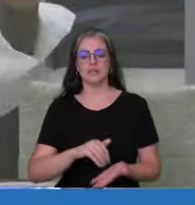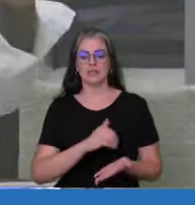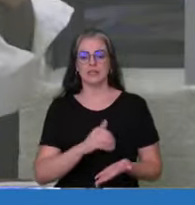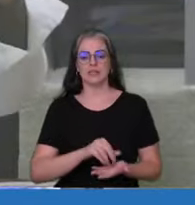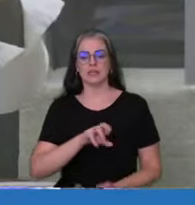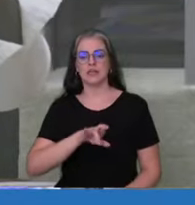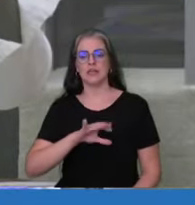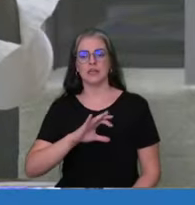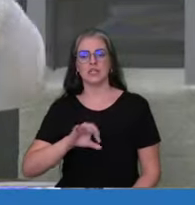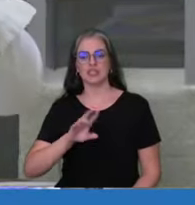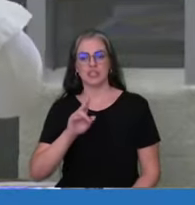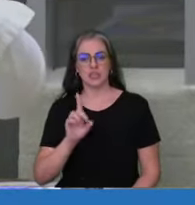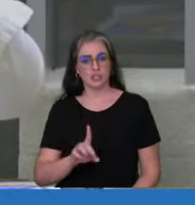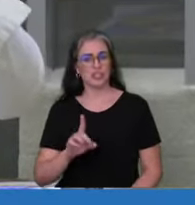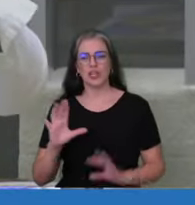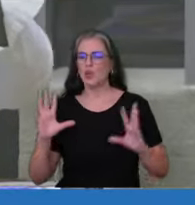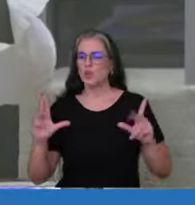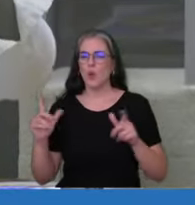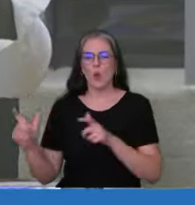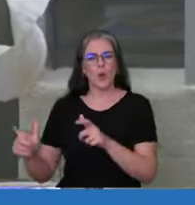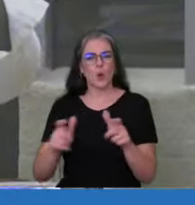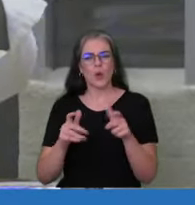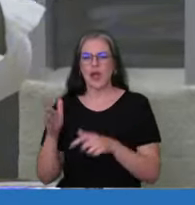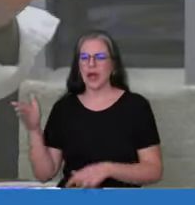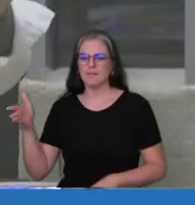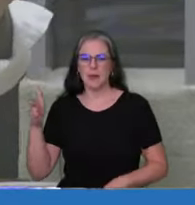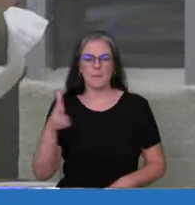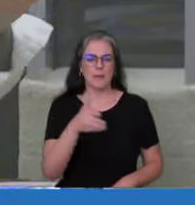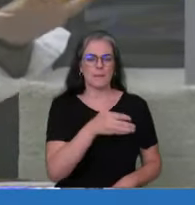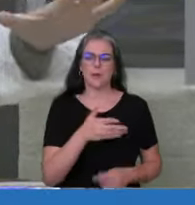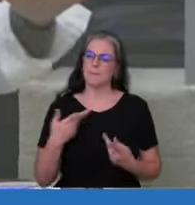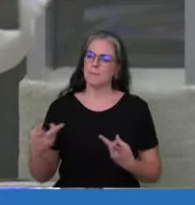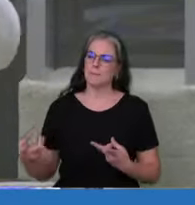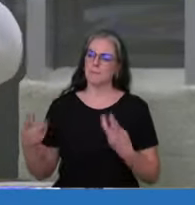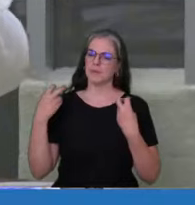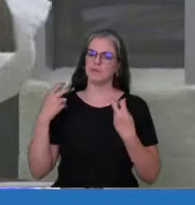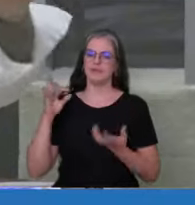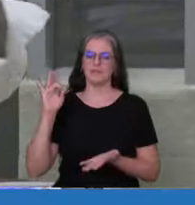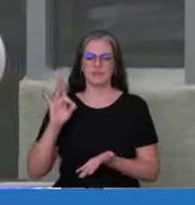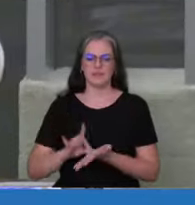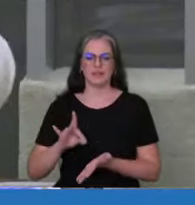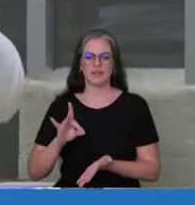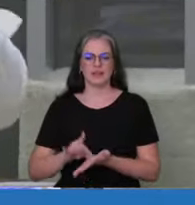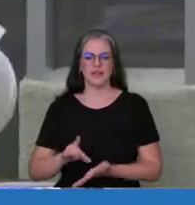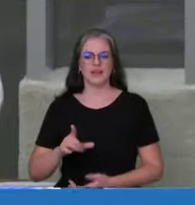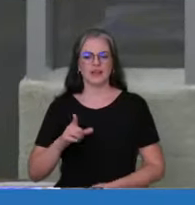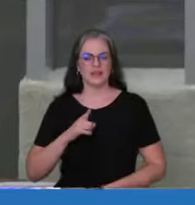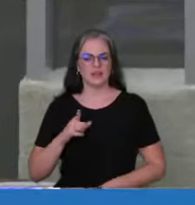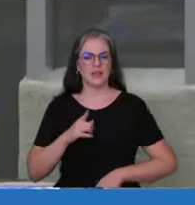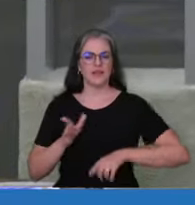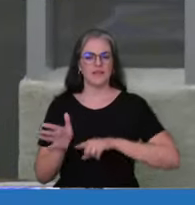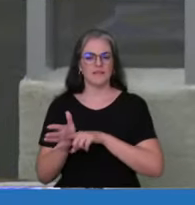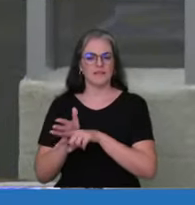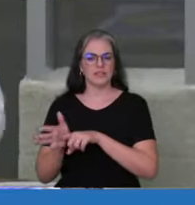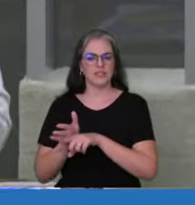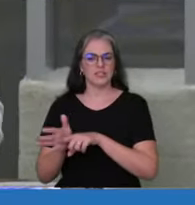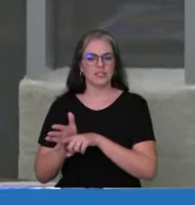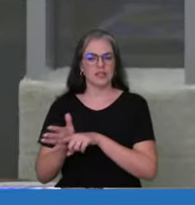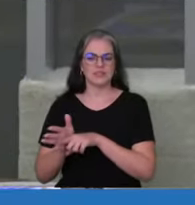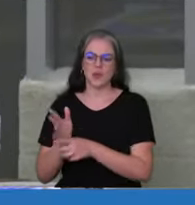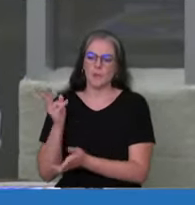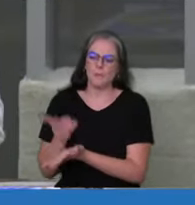todos os lugares. E o que a gente percebia é que, de fato, a investigação circulava em torno do mesmo lugar.